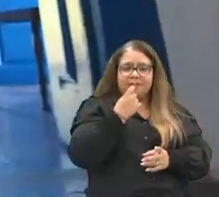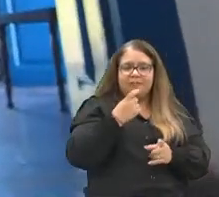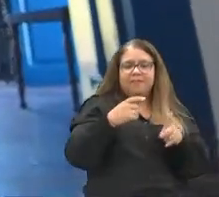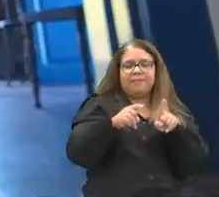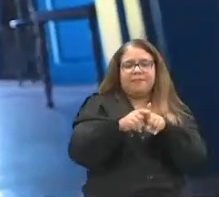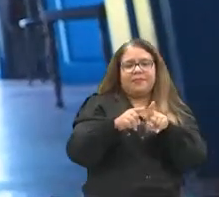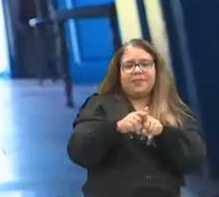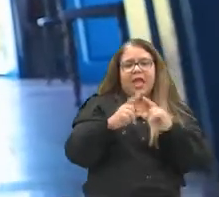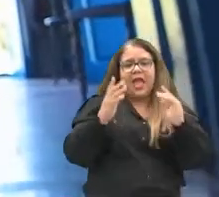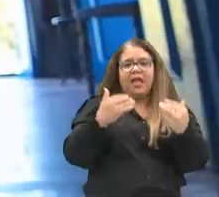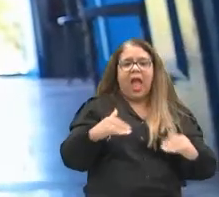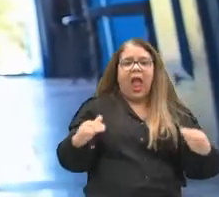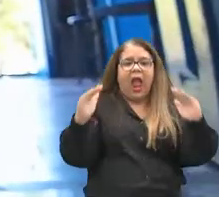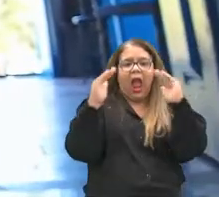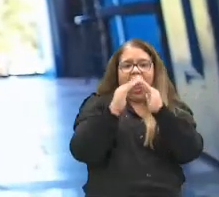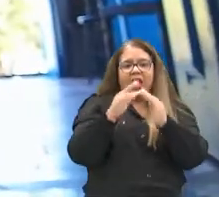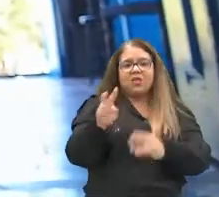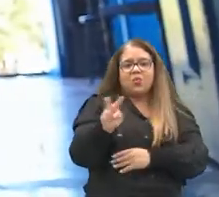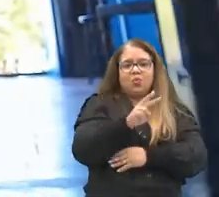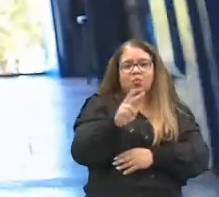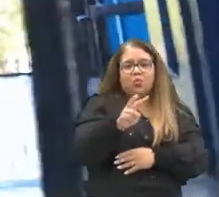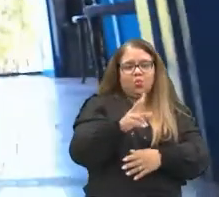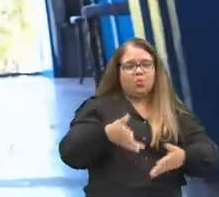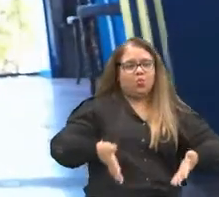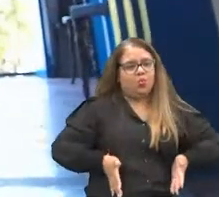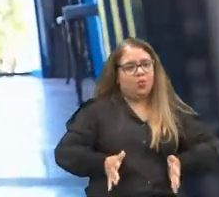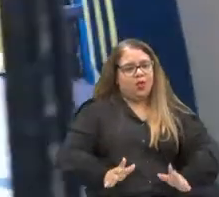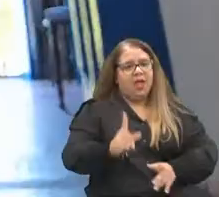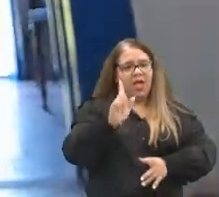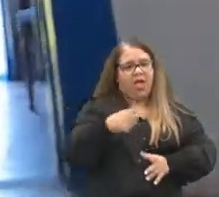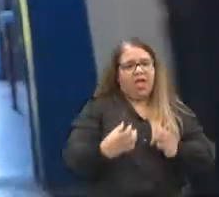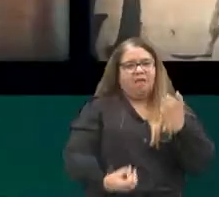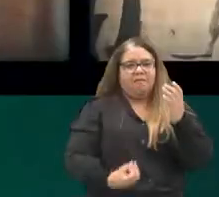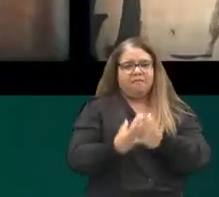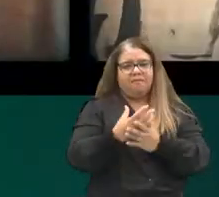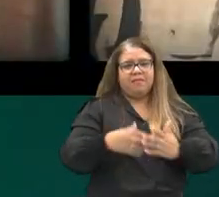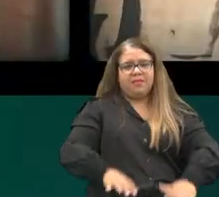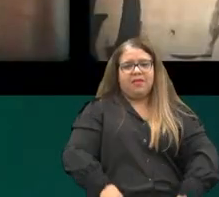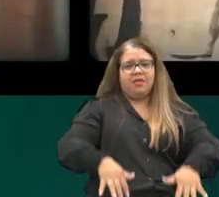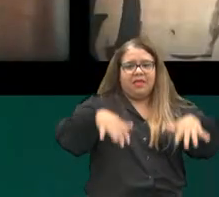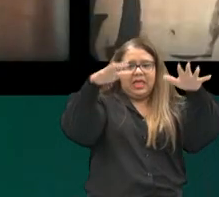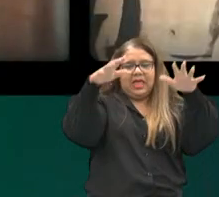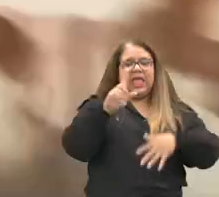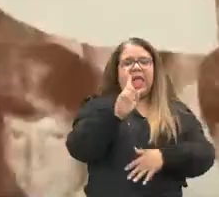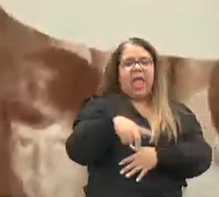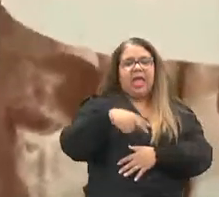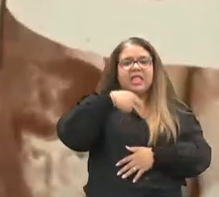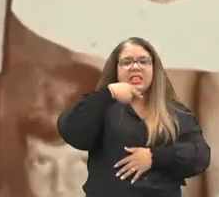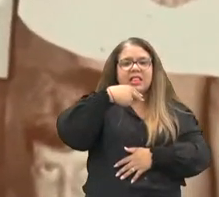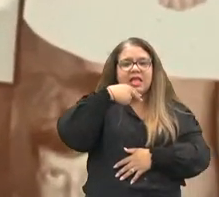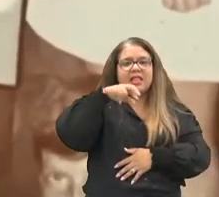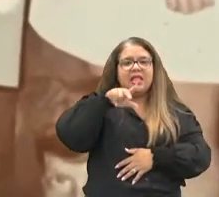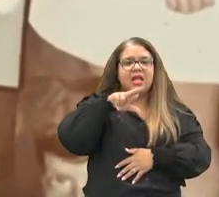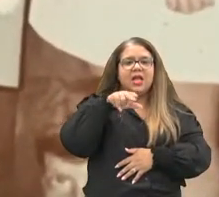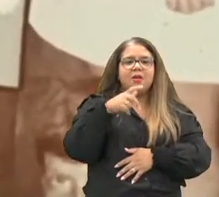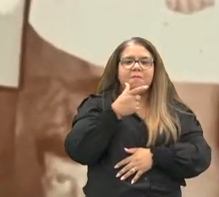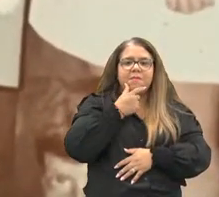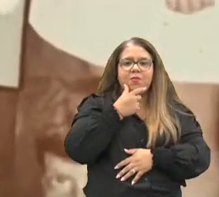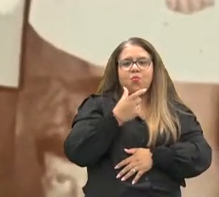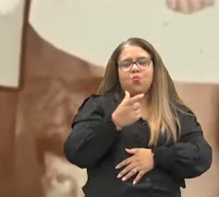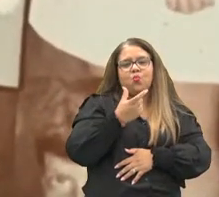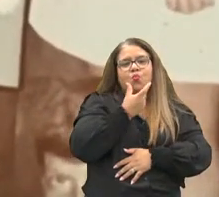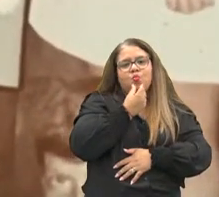esta casa onde os dois nasceram e foram criados. Ela é neta do irmão de Filinto, que